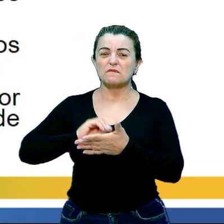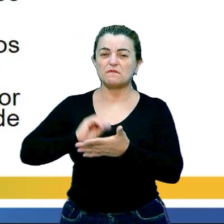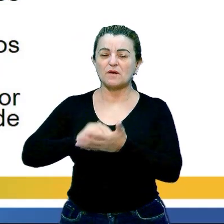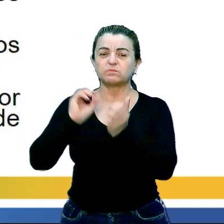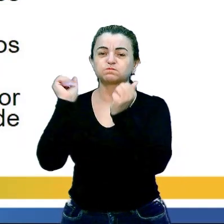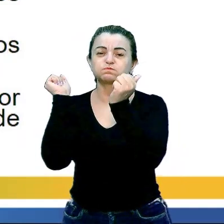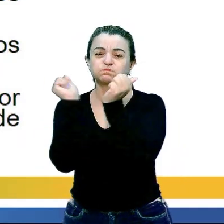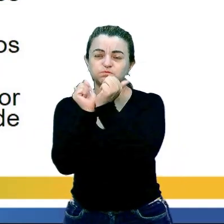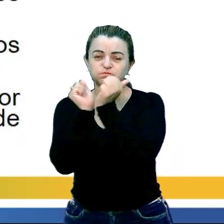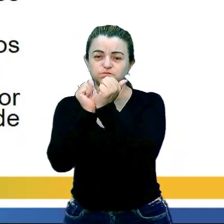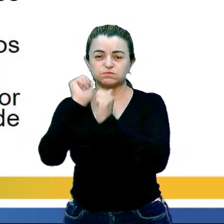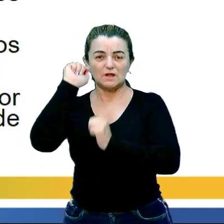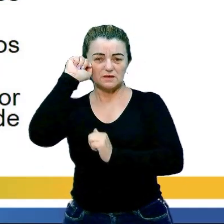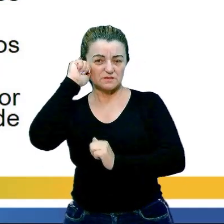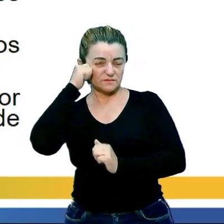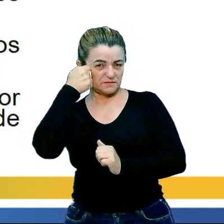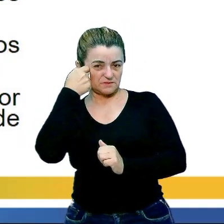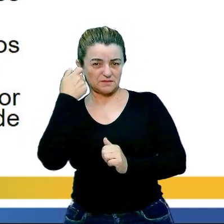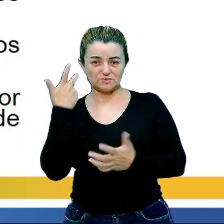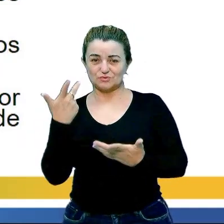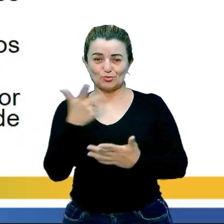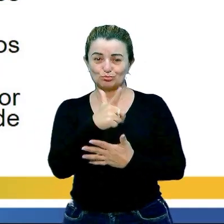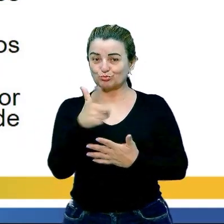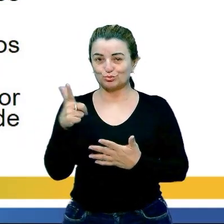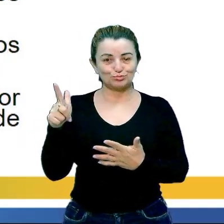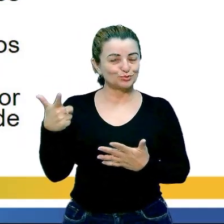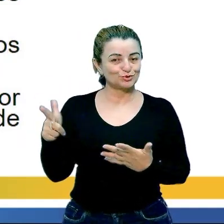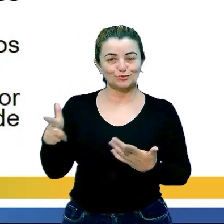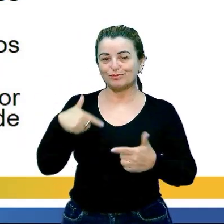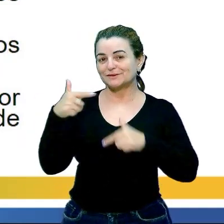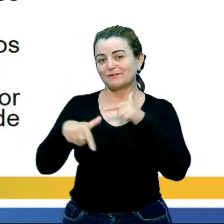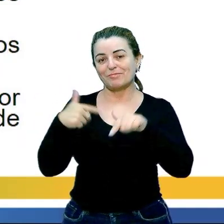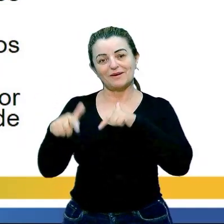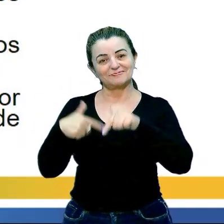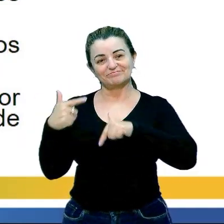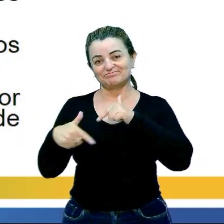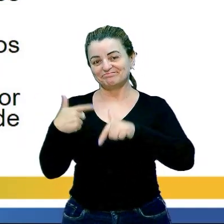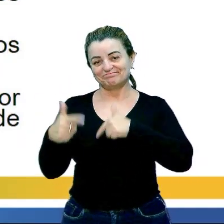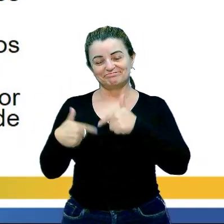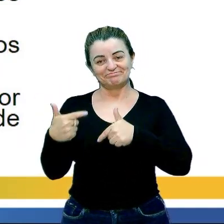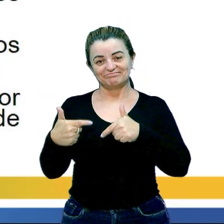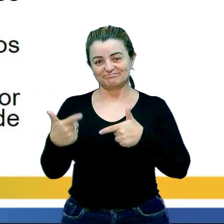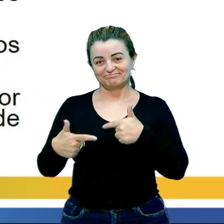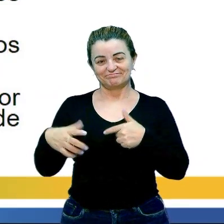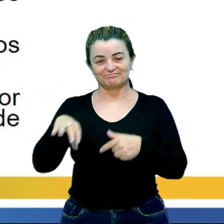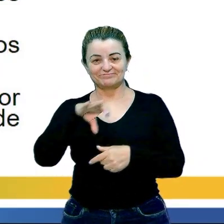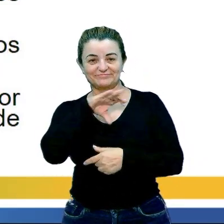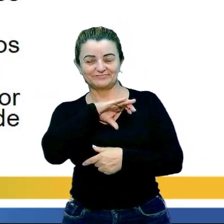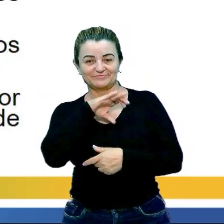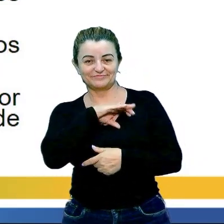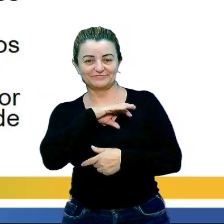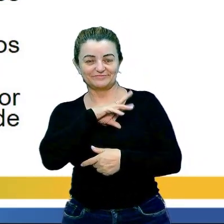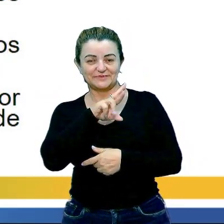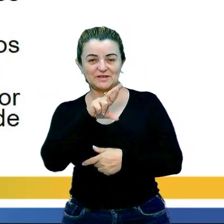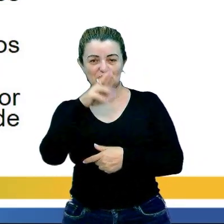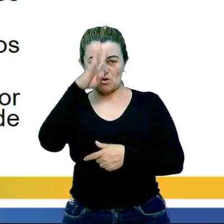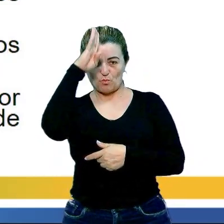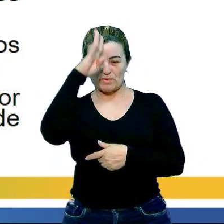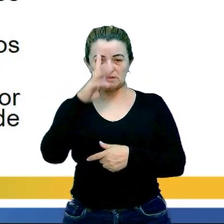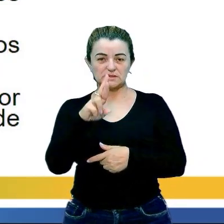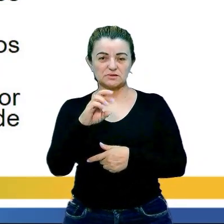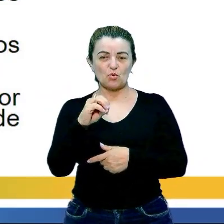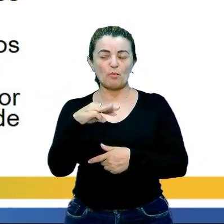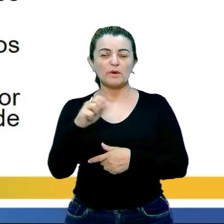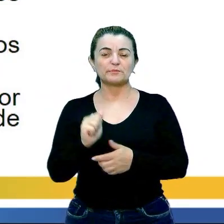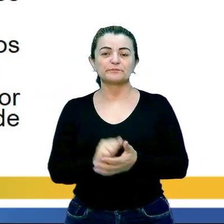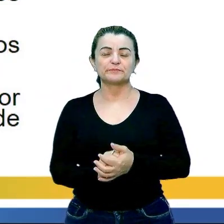escravos. Não tinham mais escravos suficientes, né, para realizar o trabalho nas cidades romanas. E aí